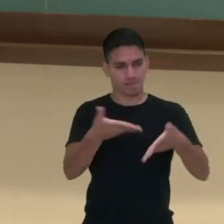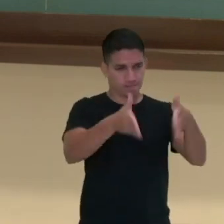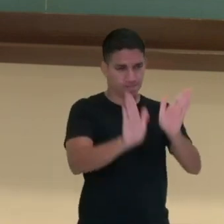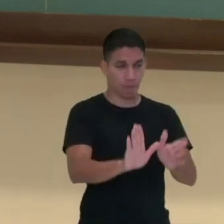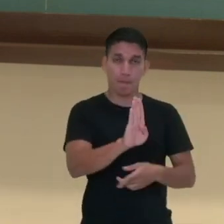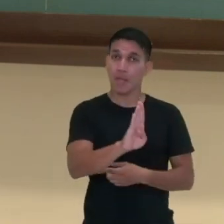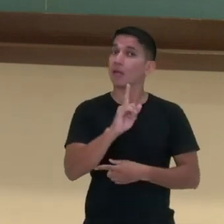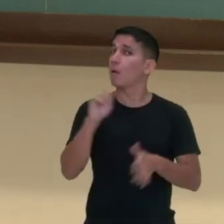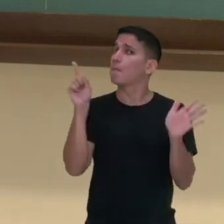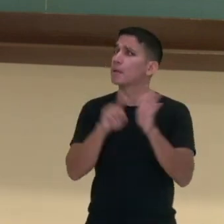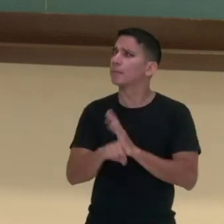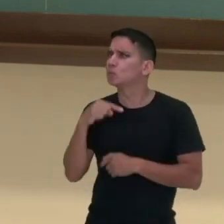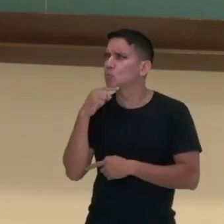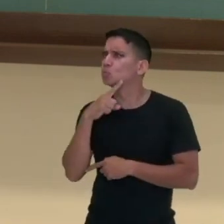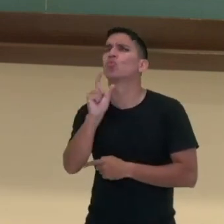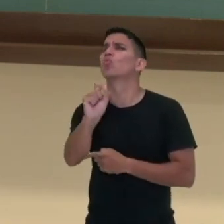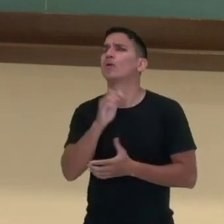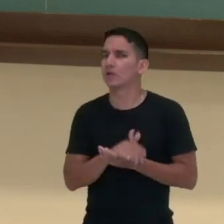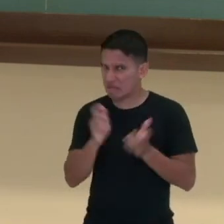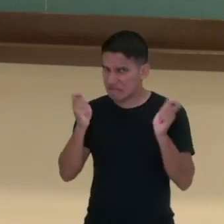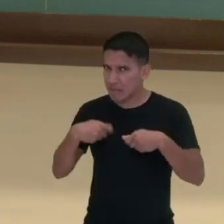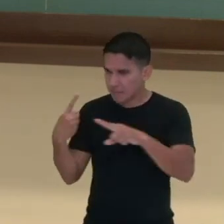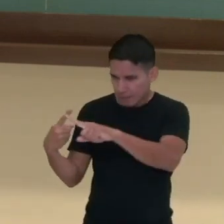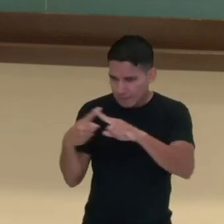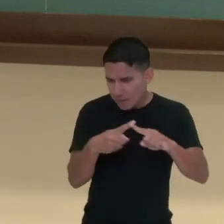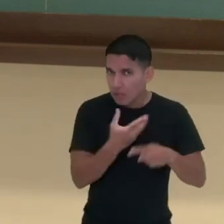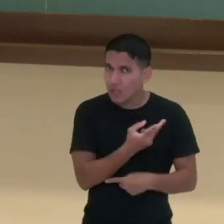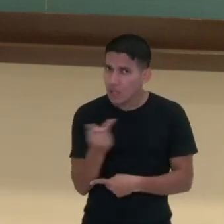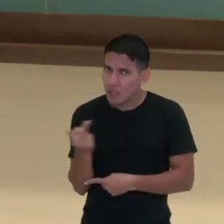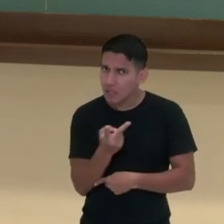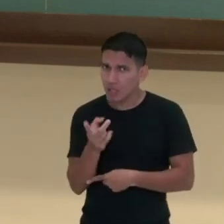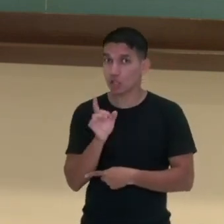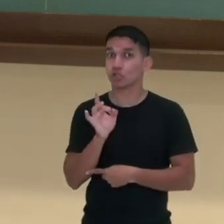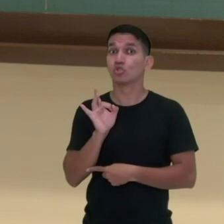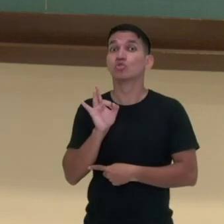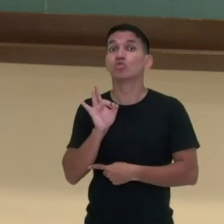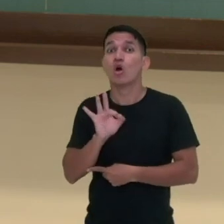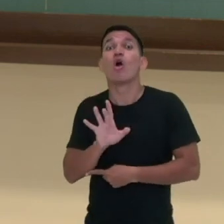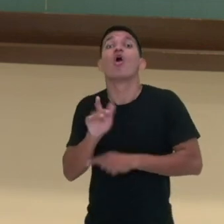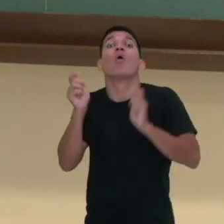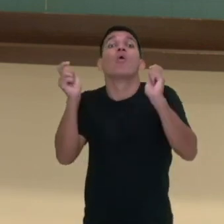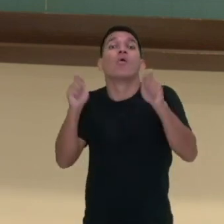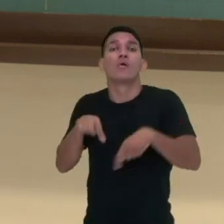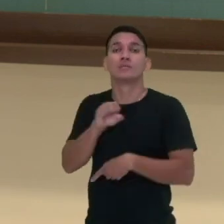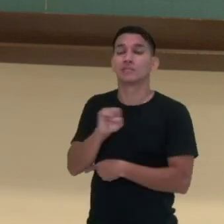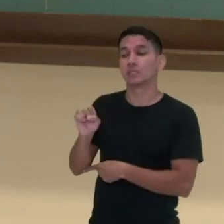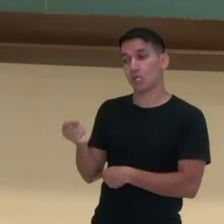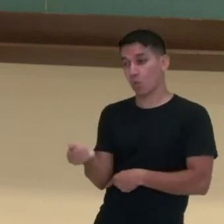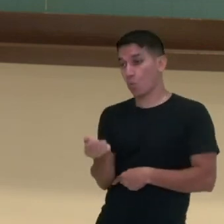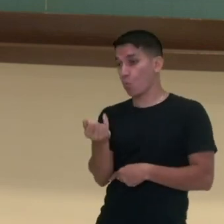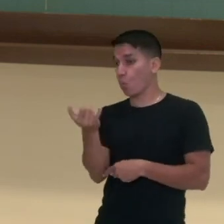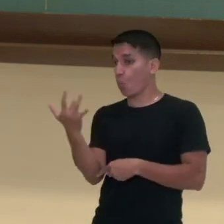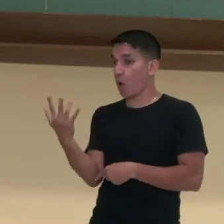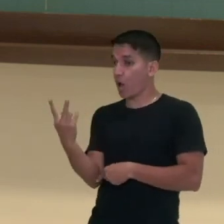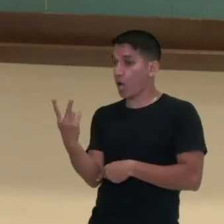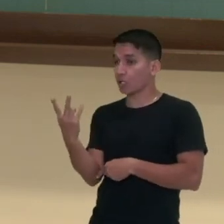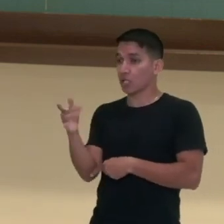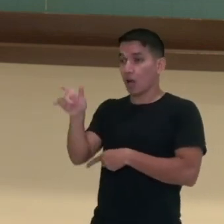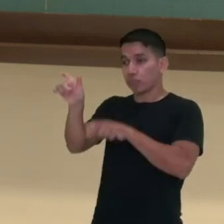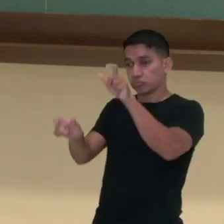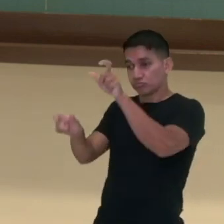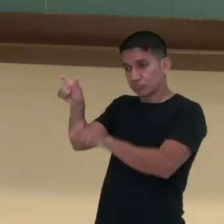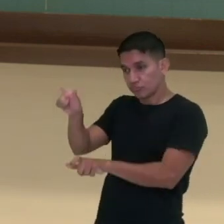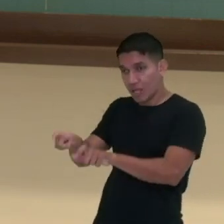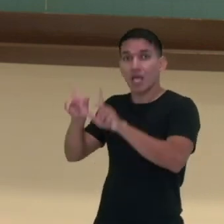Primeira pergunta que eu devo fazer: posso realizar a multiplicação? Só vou poder se o número de colunas for igual ao número